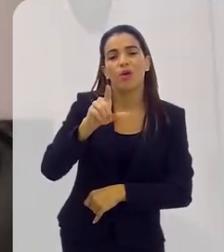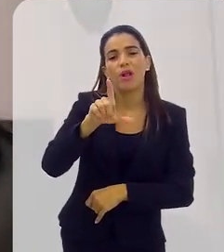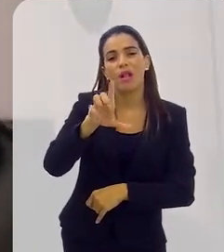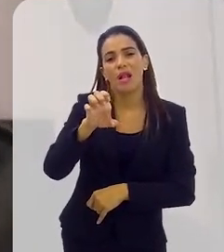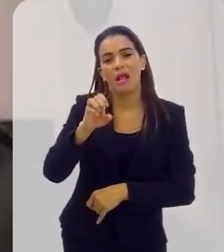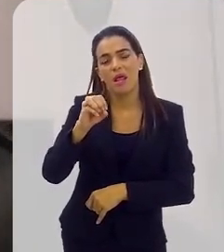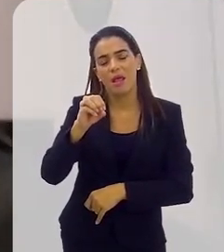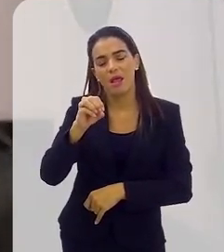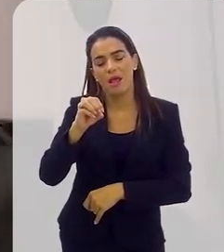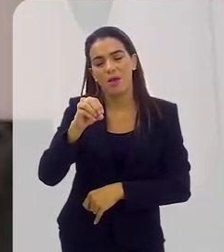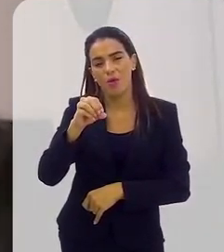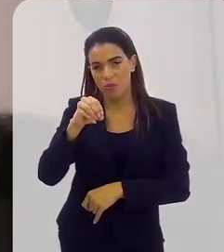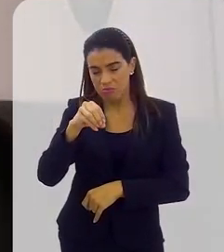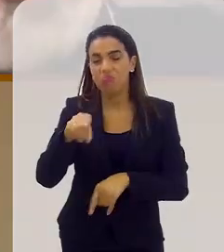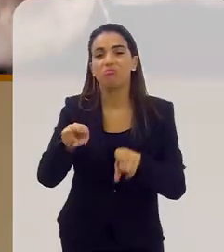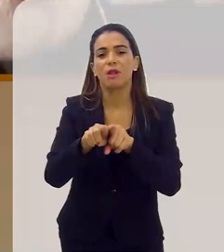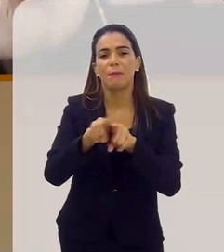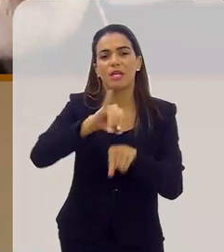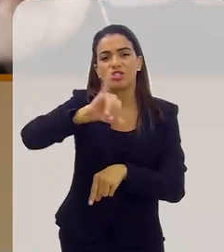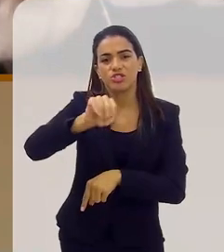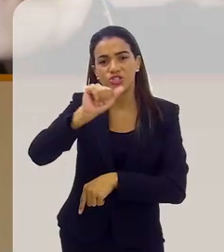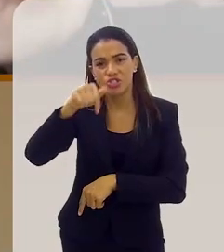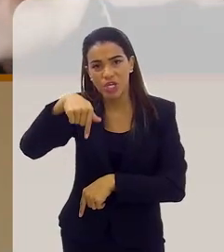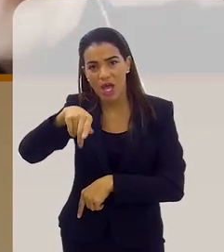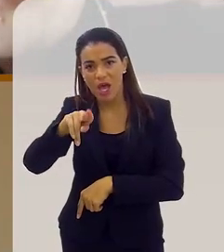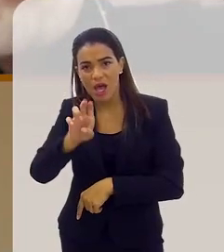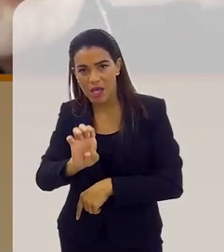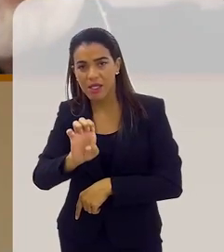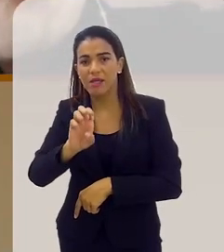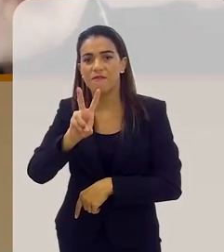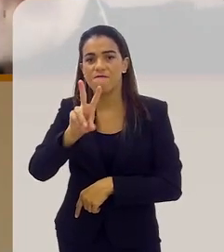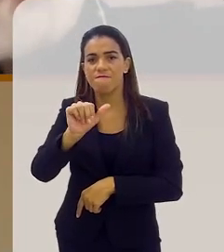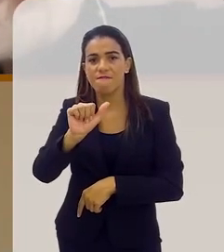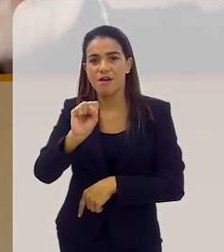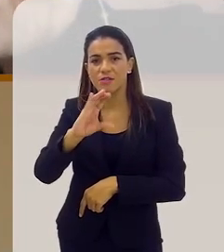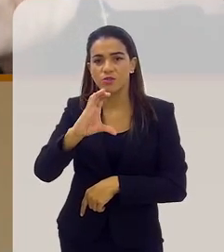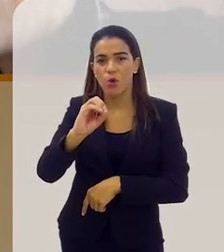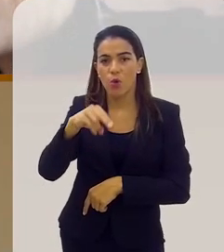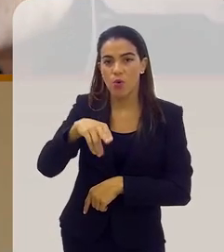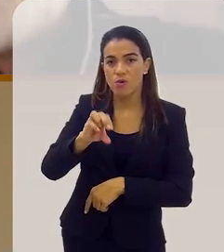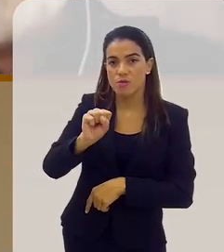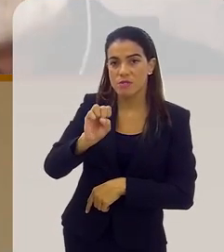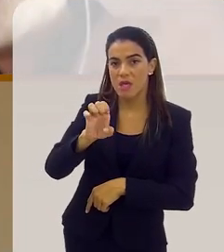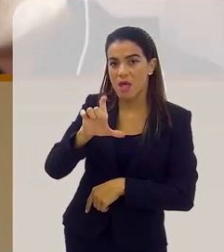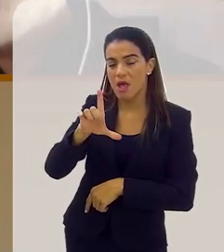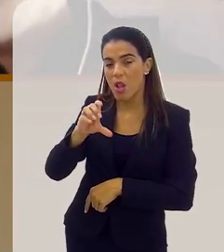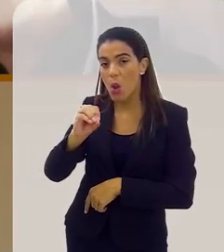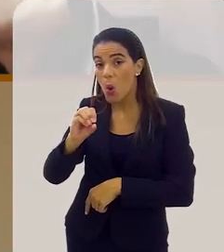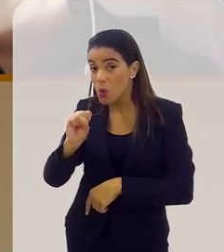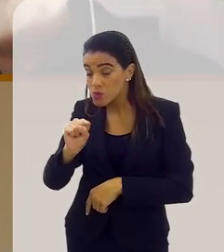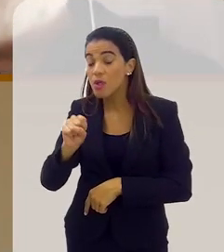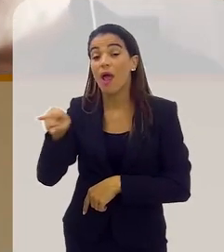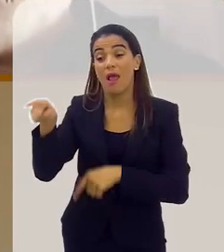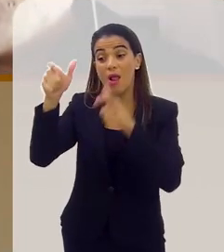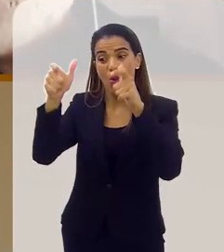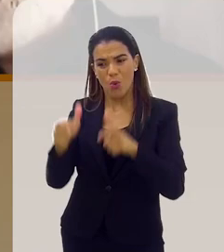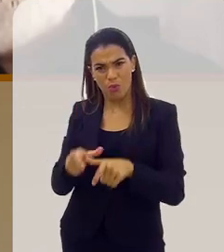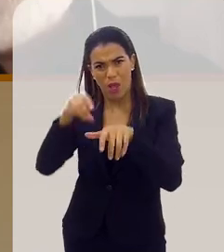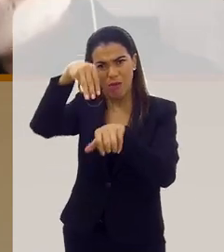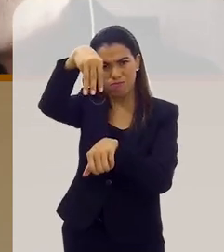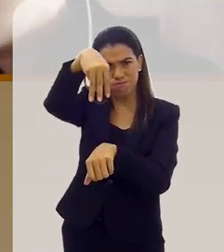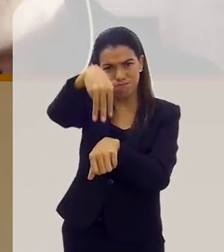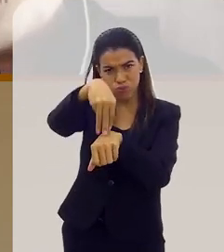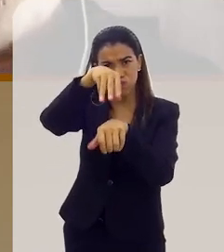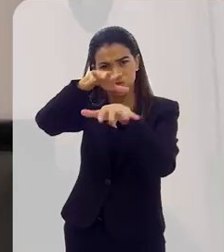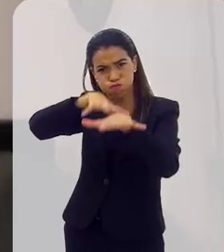Gabriel Haddad, do Leonardo Bota, a fala do Jacques Vasconcelos. Então, a Sapucaí virou esse lugar de fala. Ali você pode se expor, ali